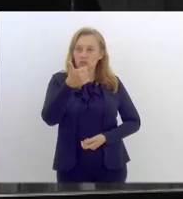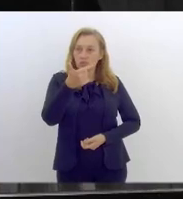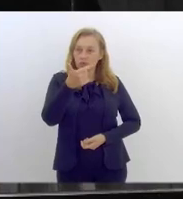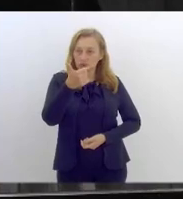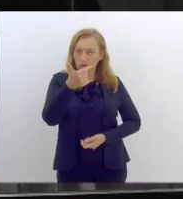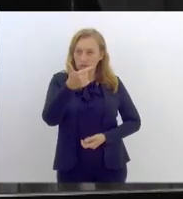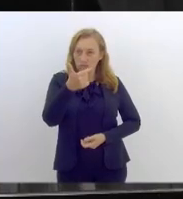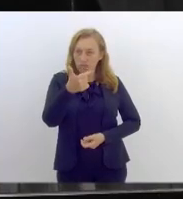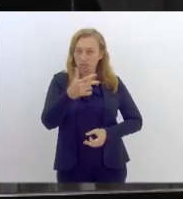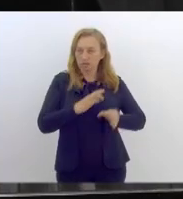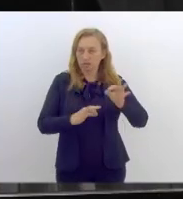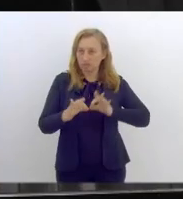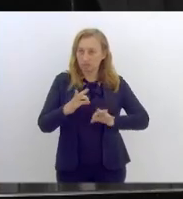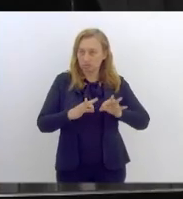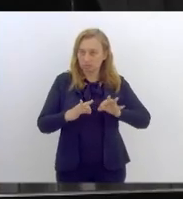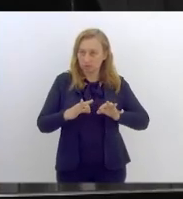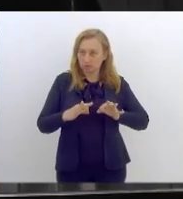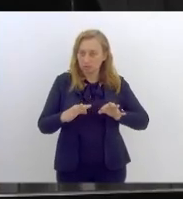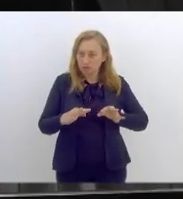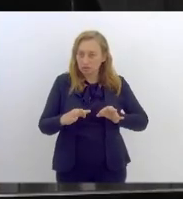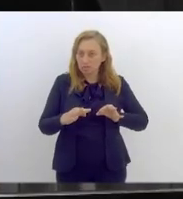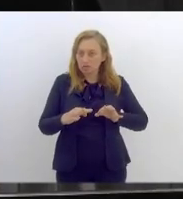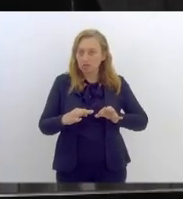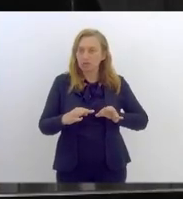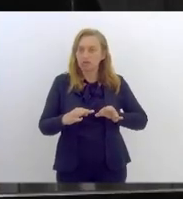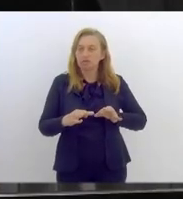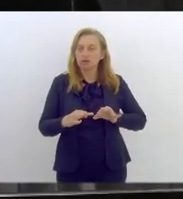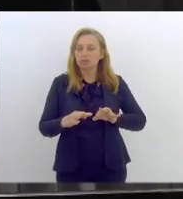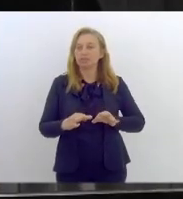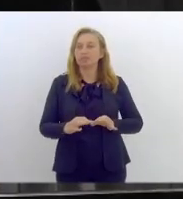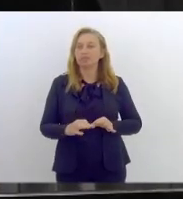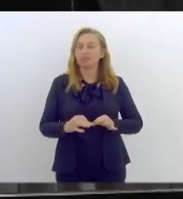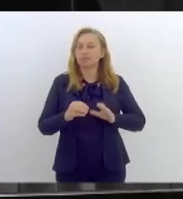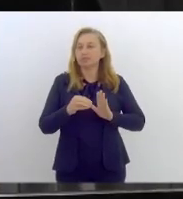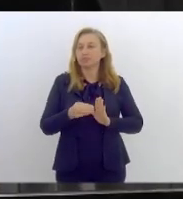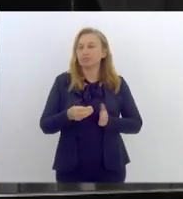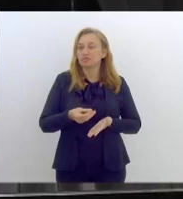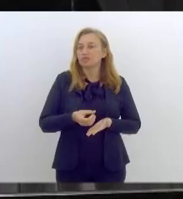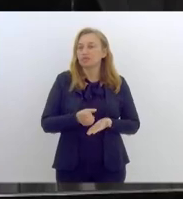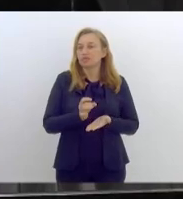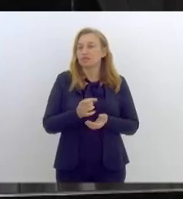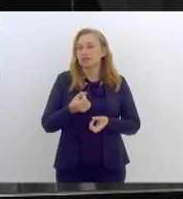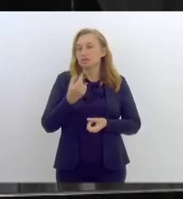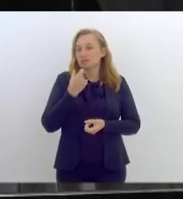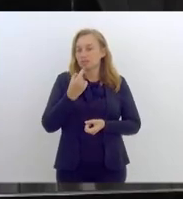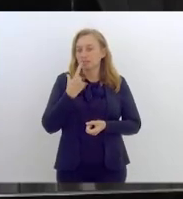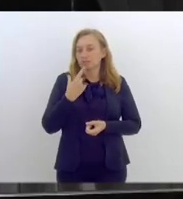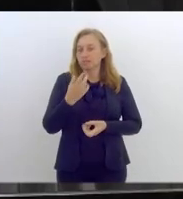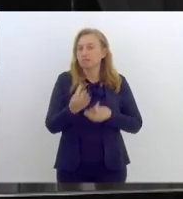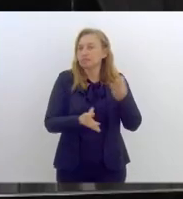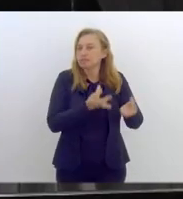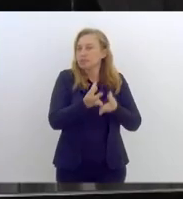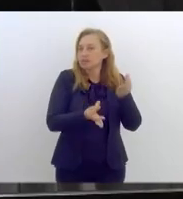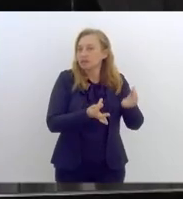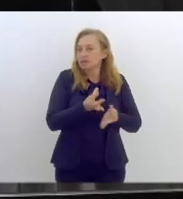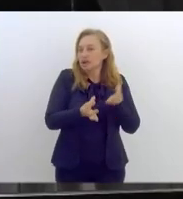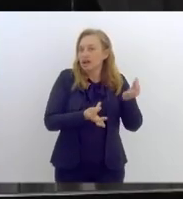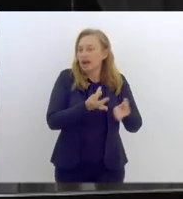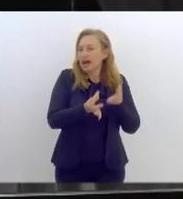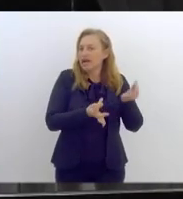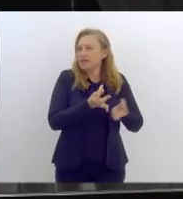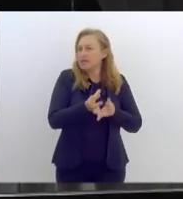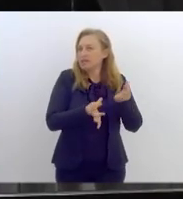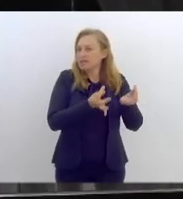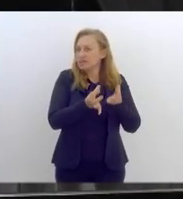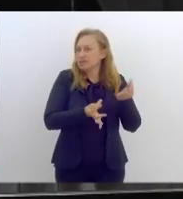da pasta entre eles o que distribui medicamentos para o tratamento de AIDS infecções sexualmente